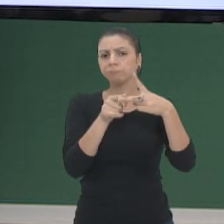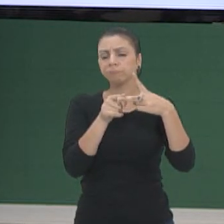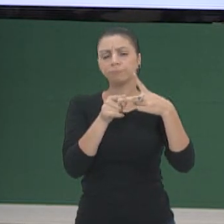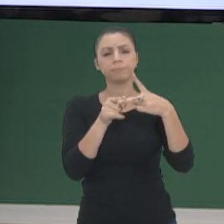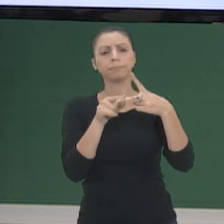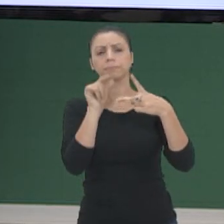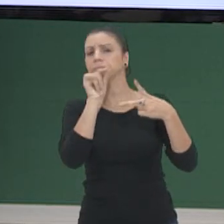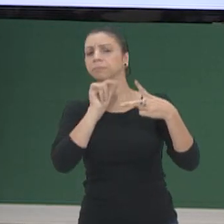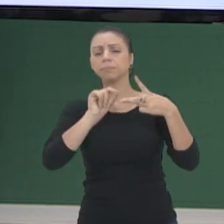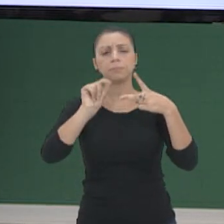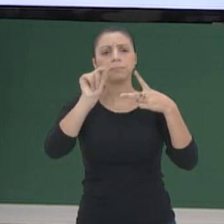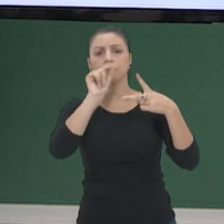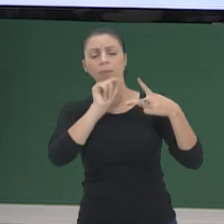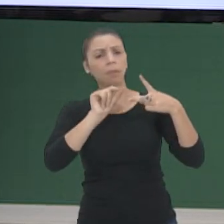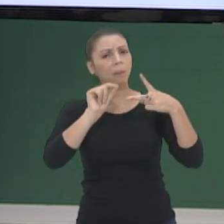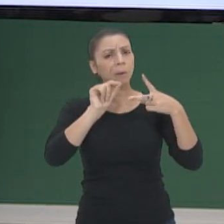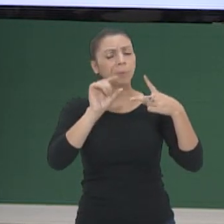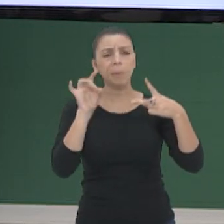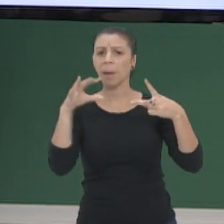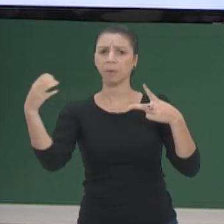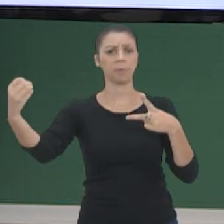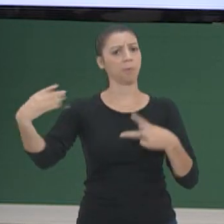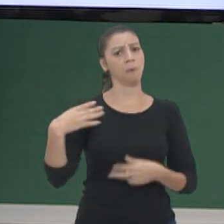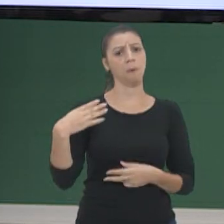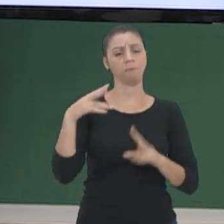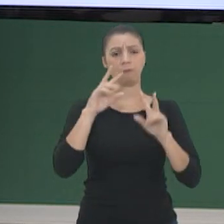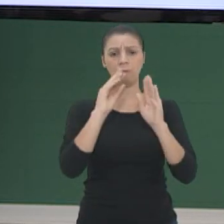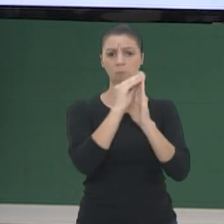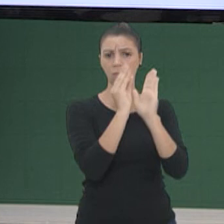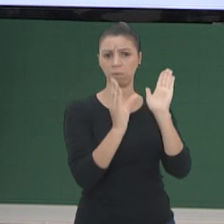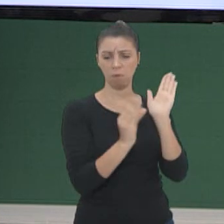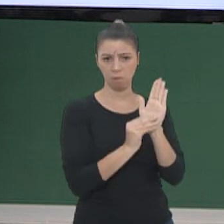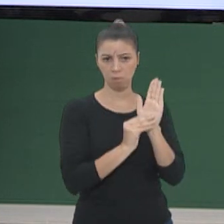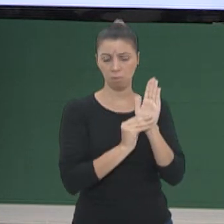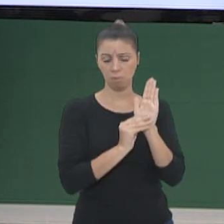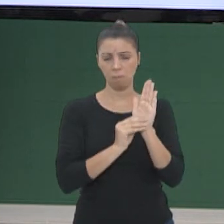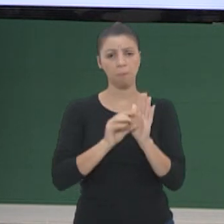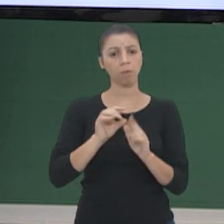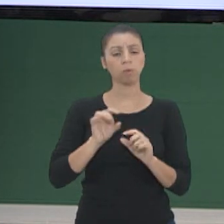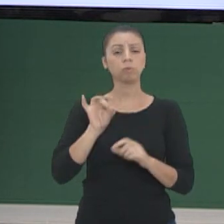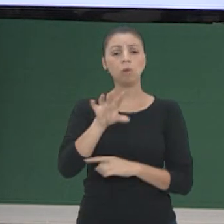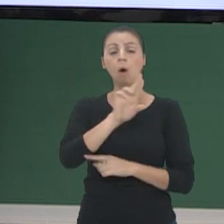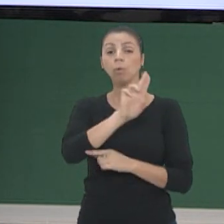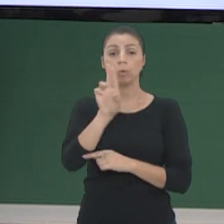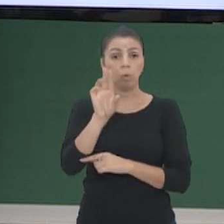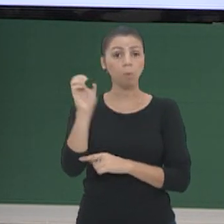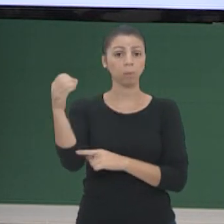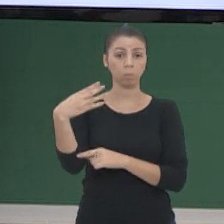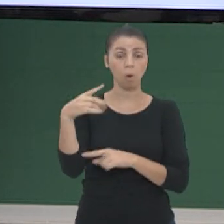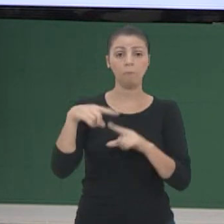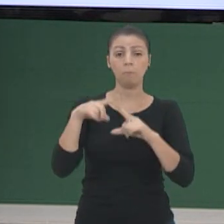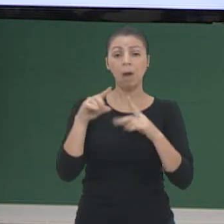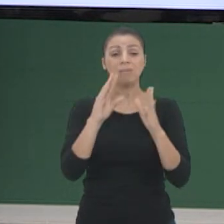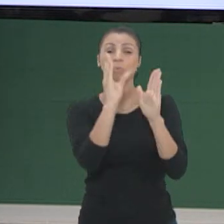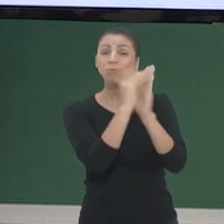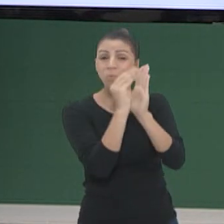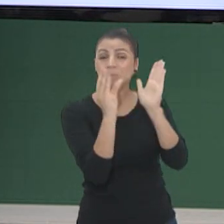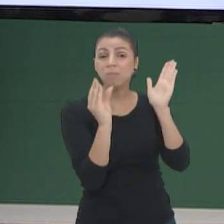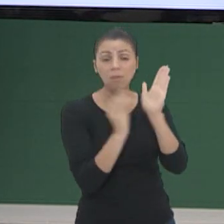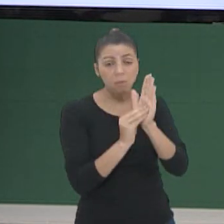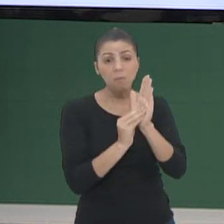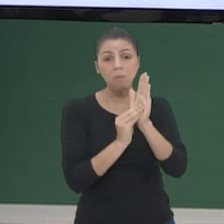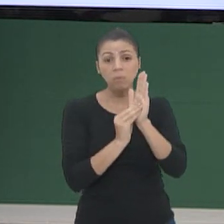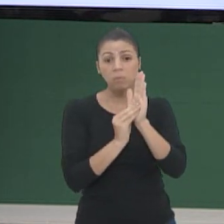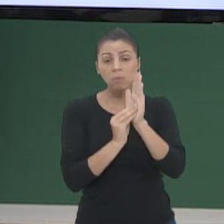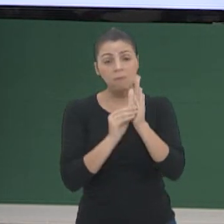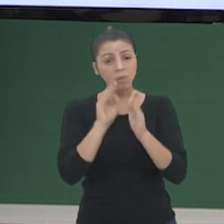seus ângulos, não é uma coisa assim muito nova. Por quê? Apenas os seus nomes. Em algumas aulas atrás, nós entramos